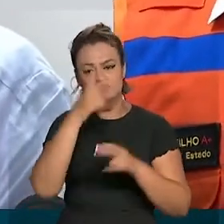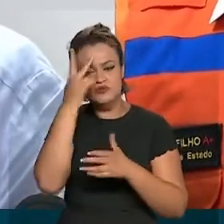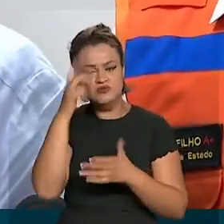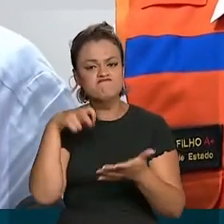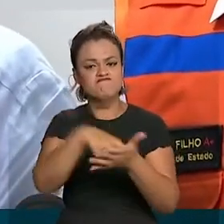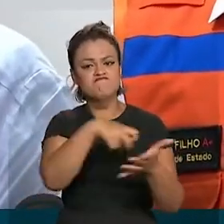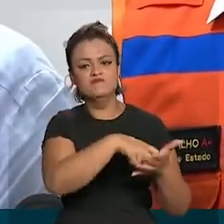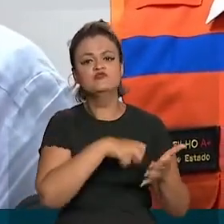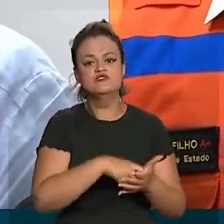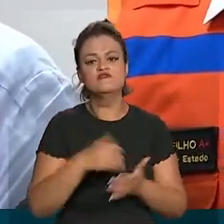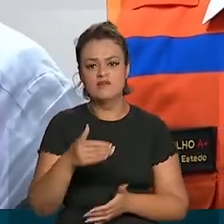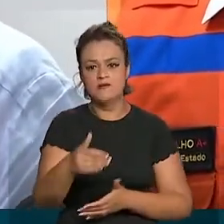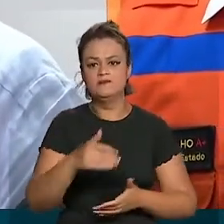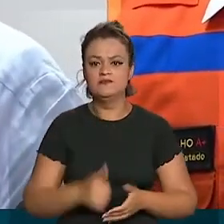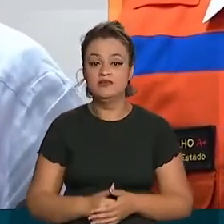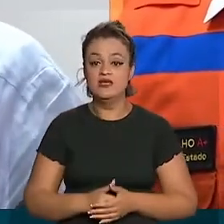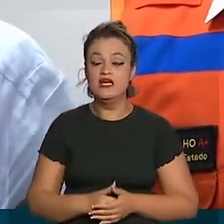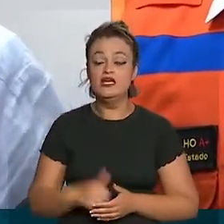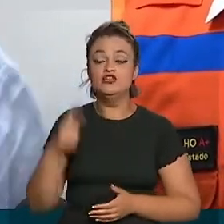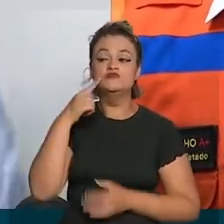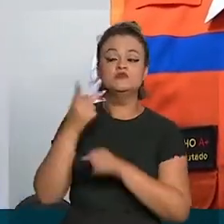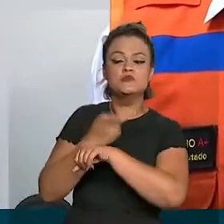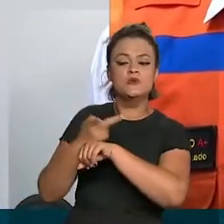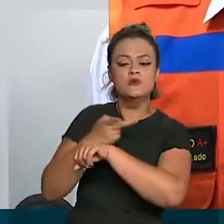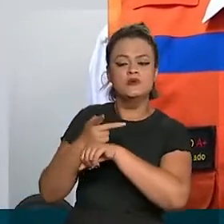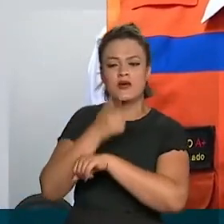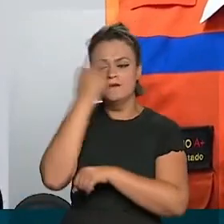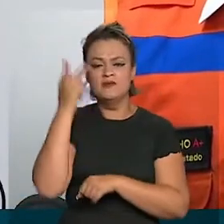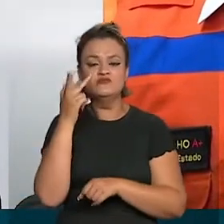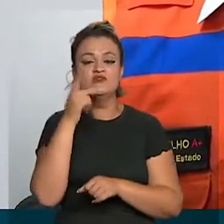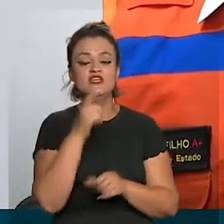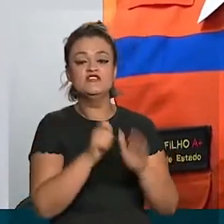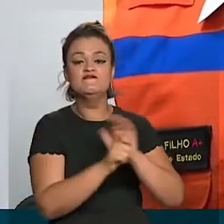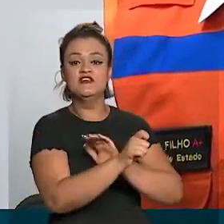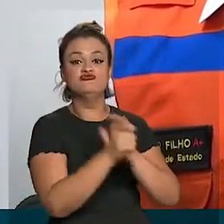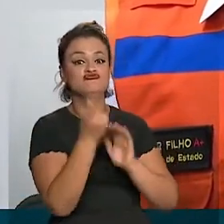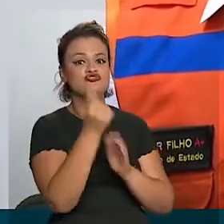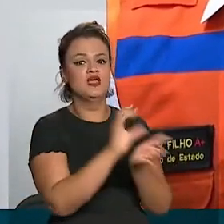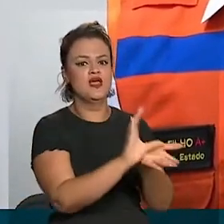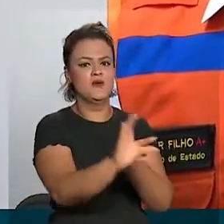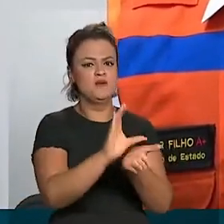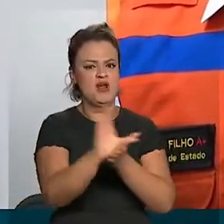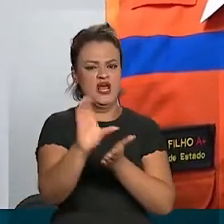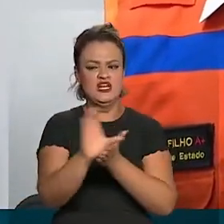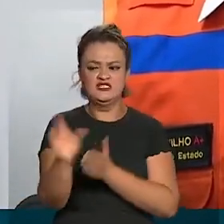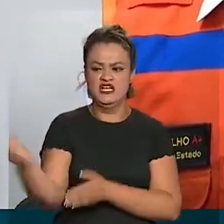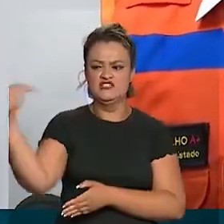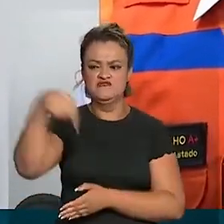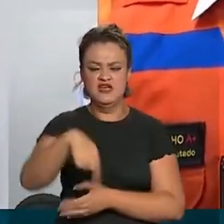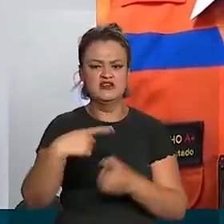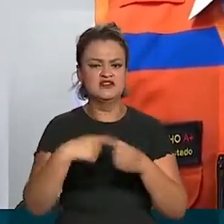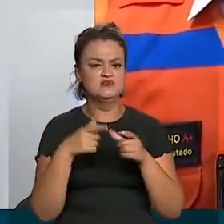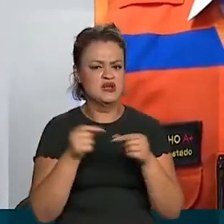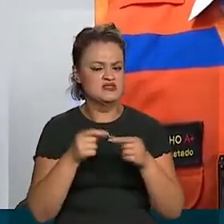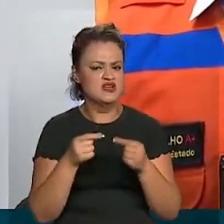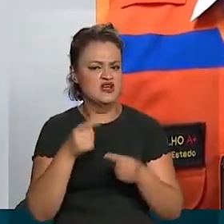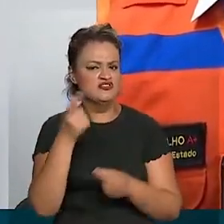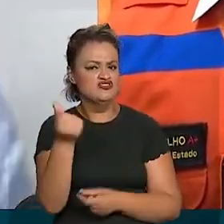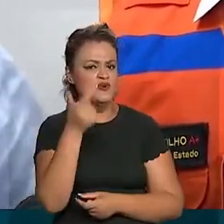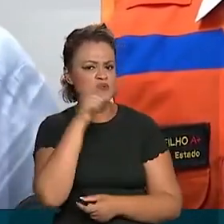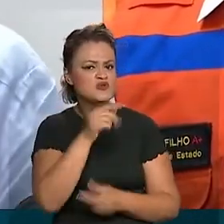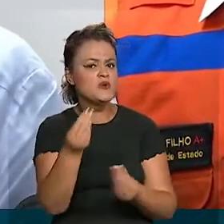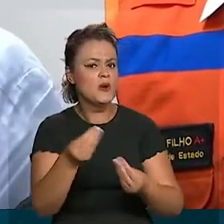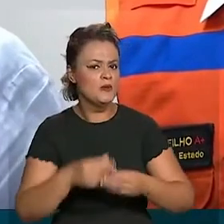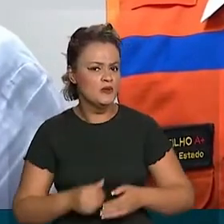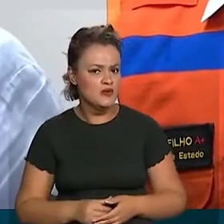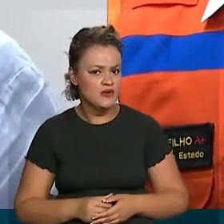punida. E nós, inclusive, vamos descobrir quem são os financiadores desses vândalos que foram à Brasília. Nós vamos descobrir